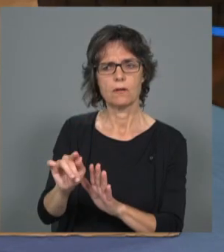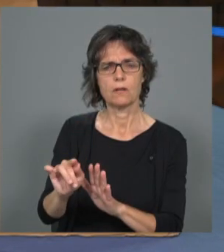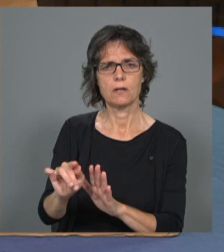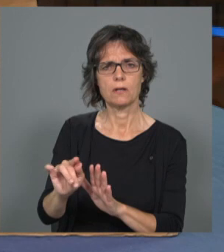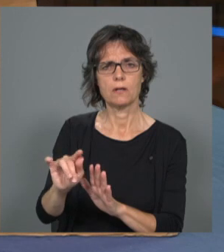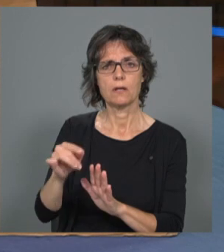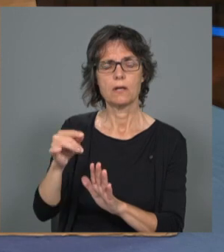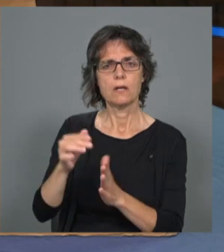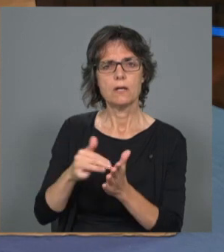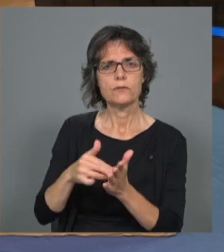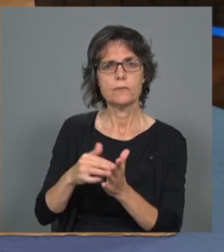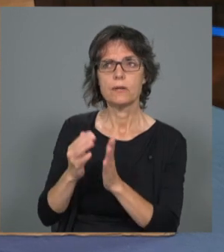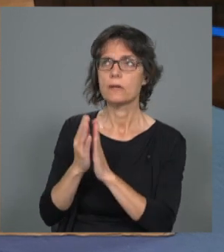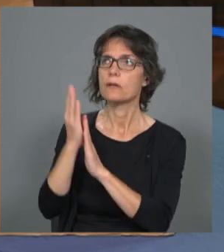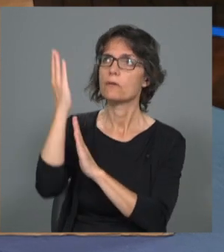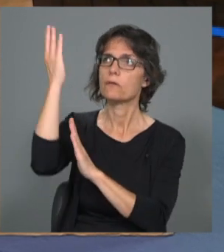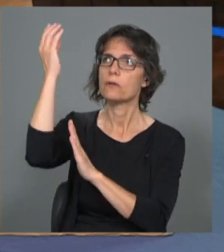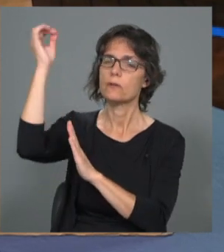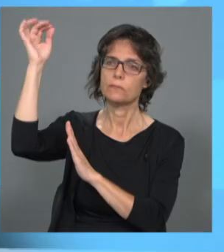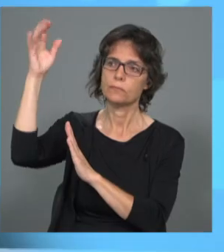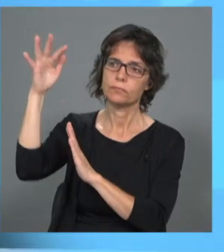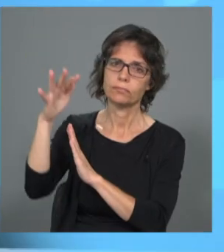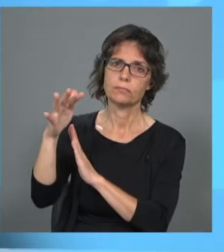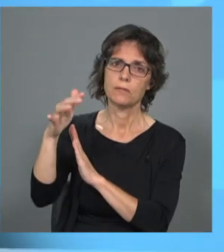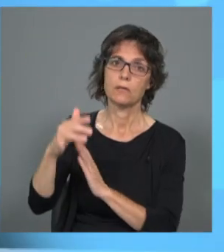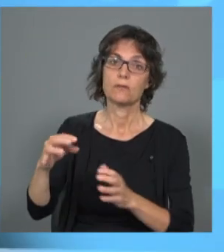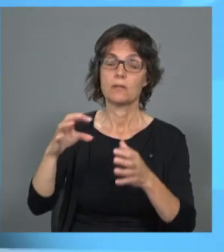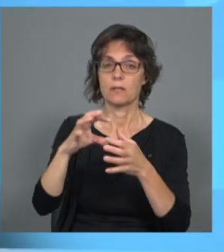alto. Há aqui remete já para o Pentecostes, não é?